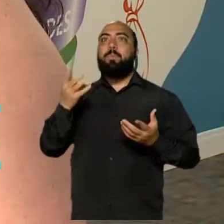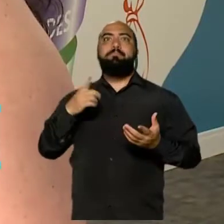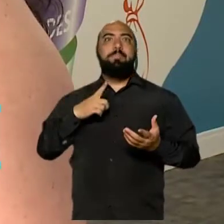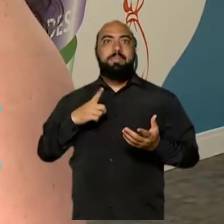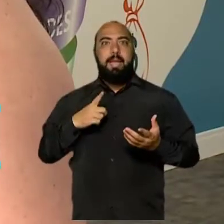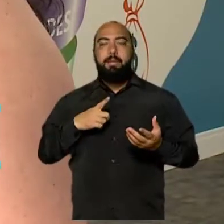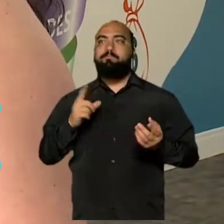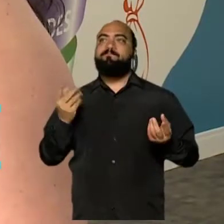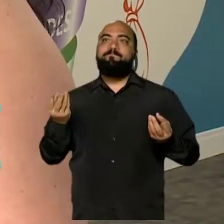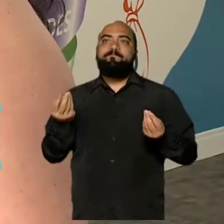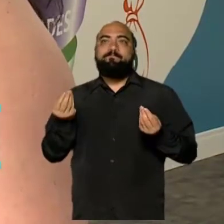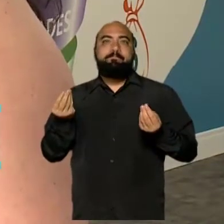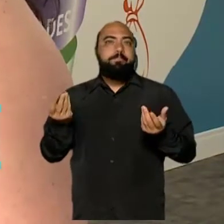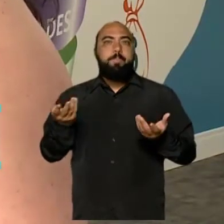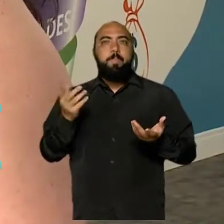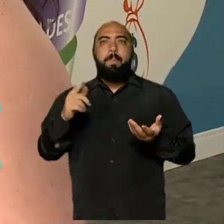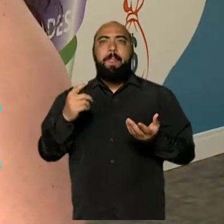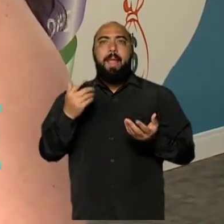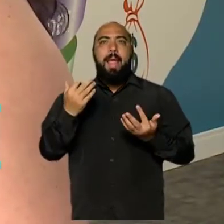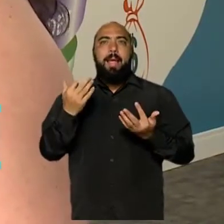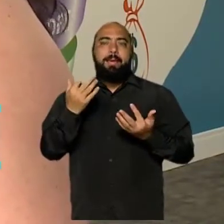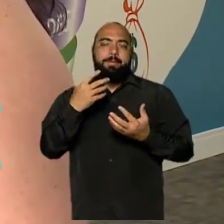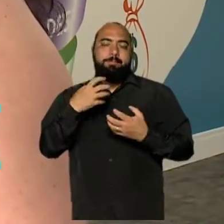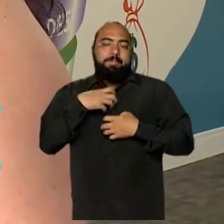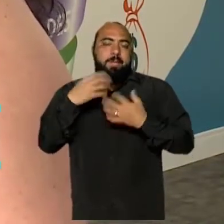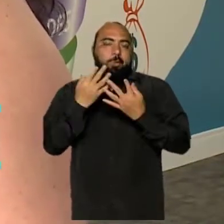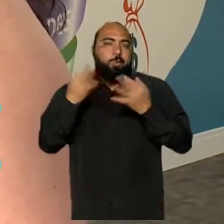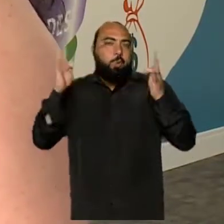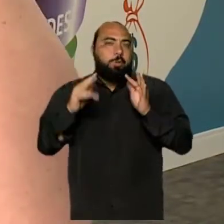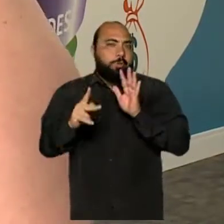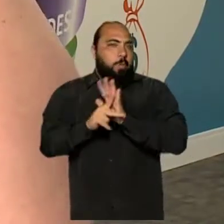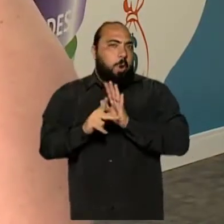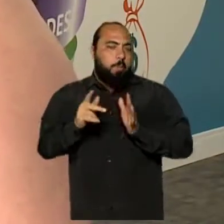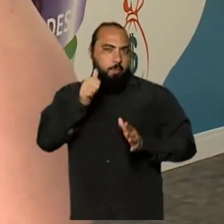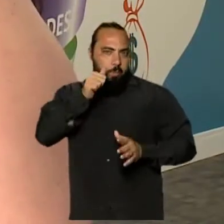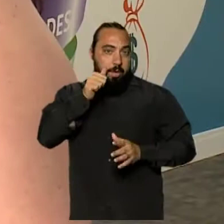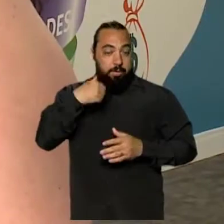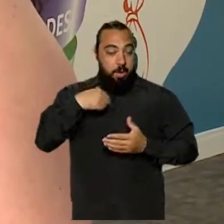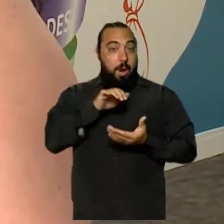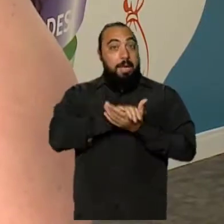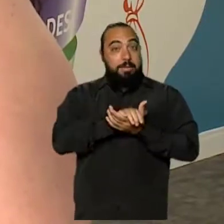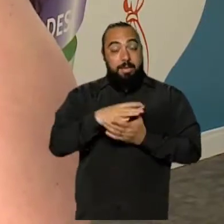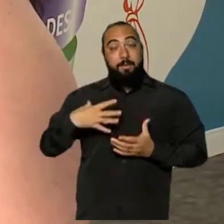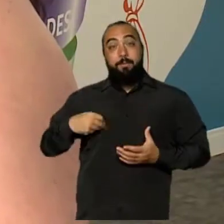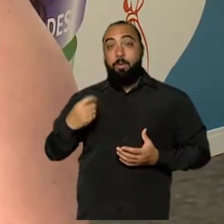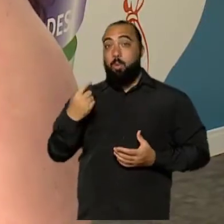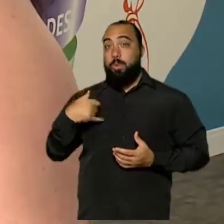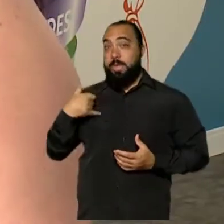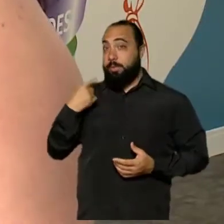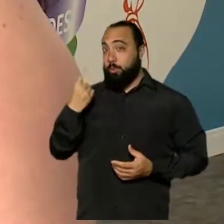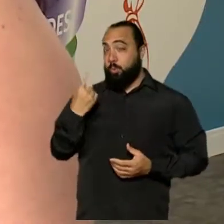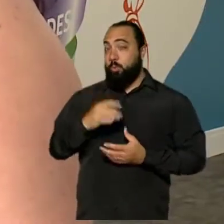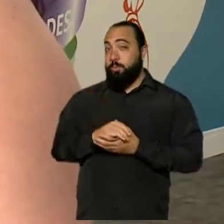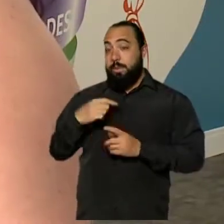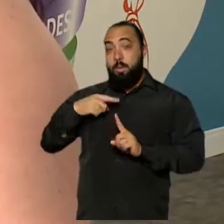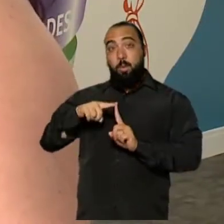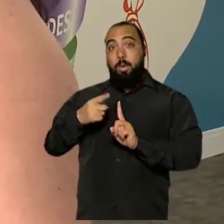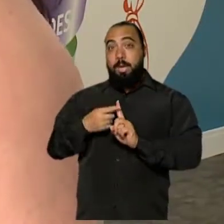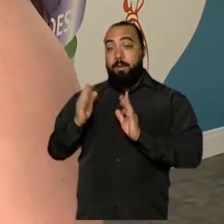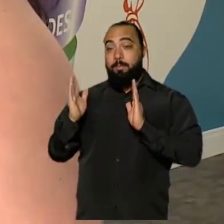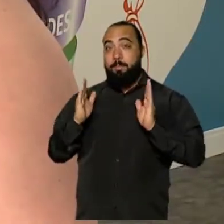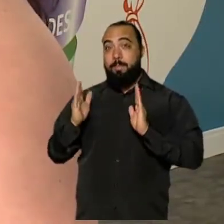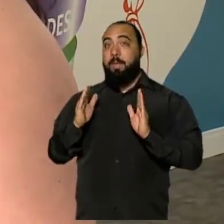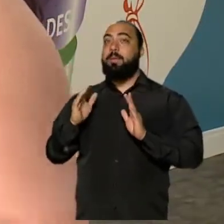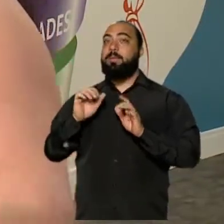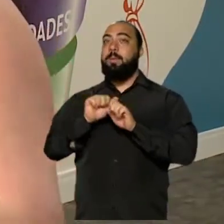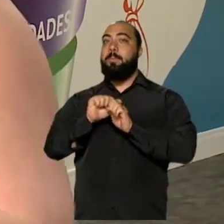existem dores, né, que nós mulheres temos. Então, eu sou casada, eu tenho um filho de 1 ano, eu fiquei grávida durante a pandemia,